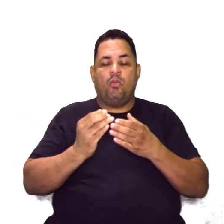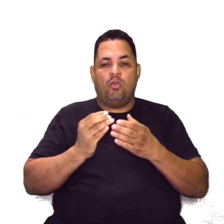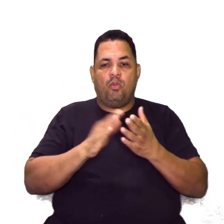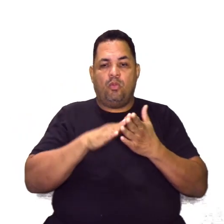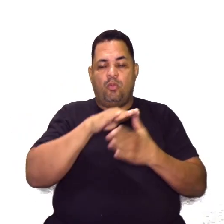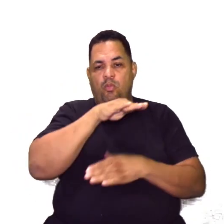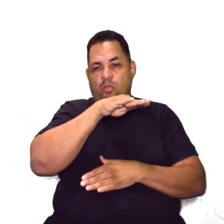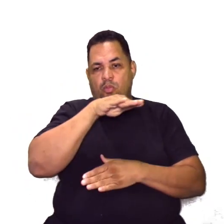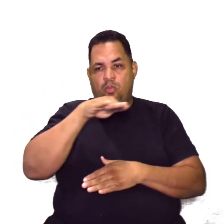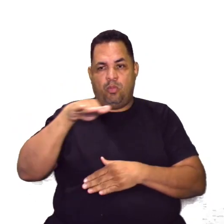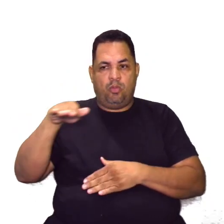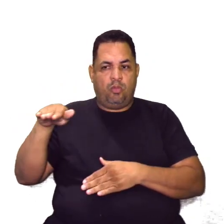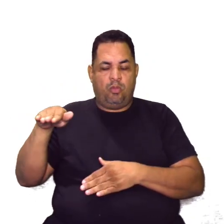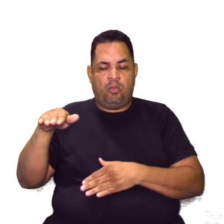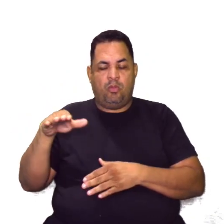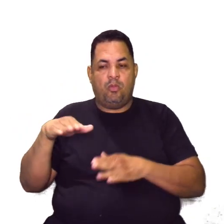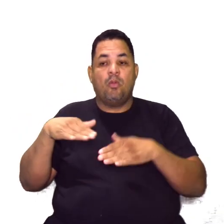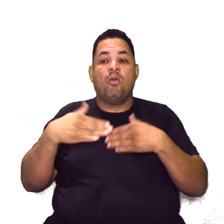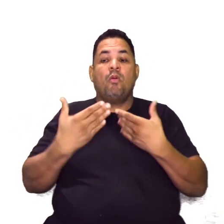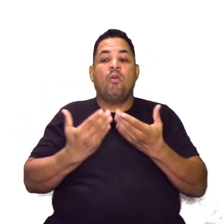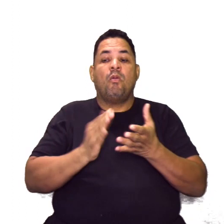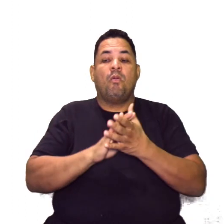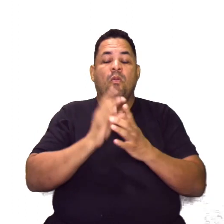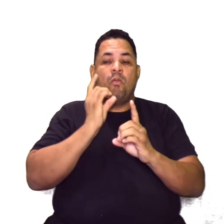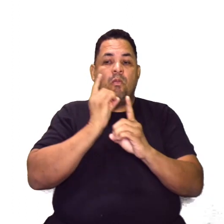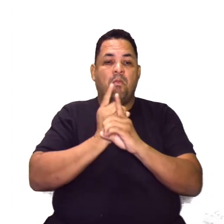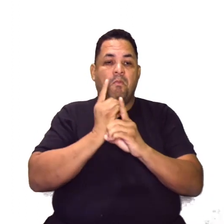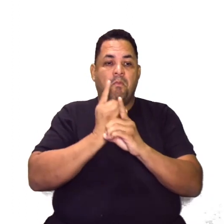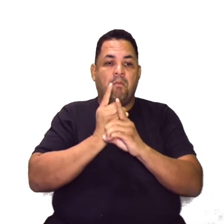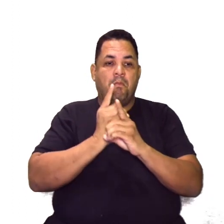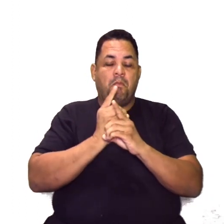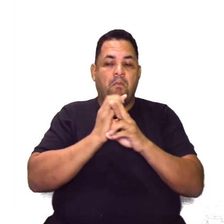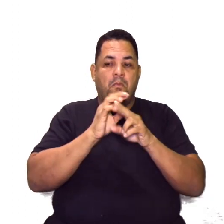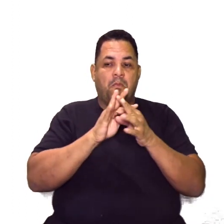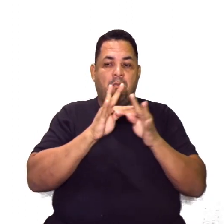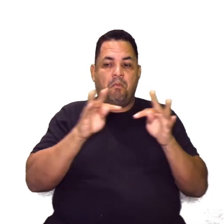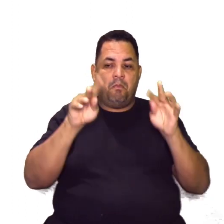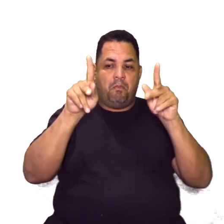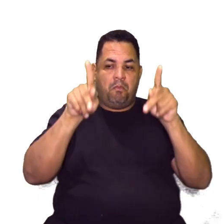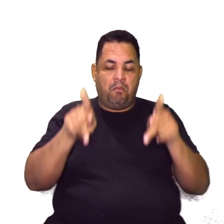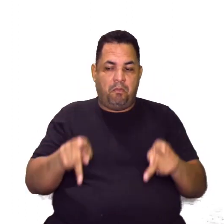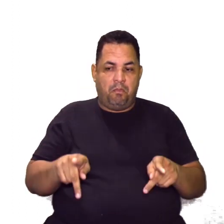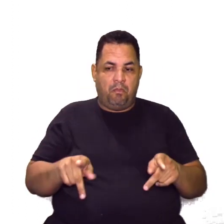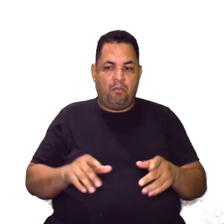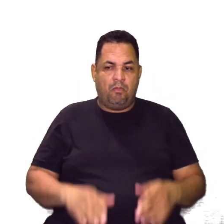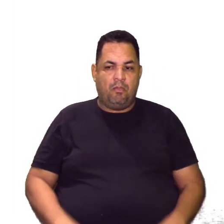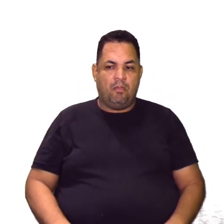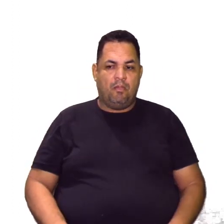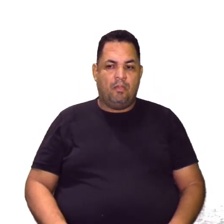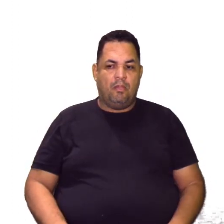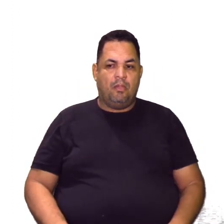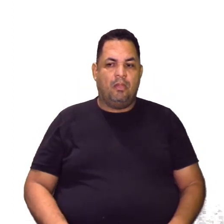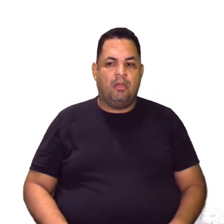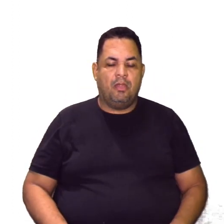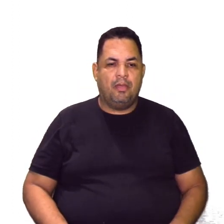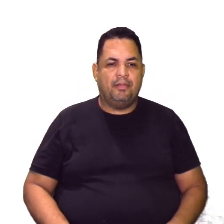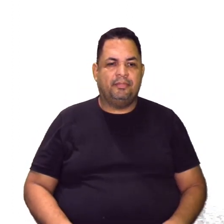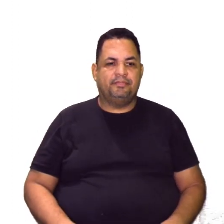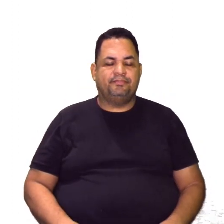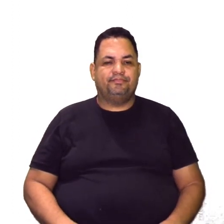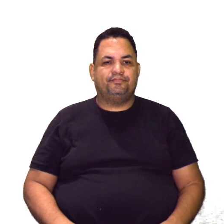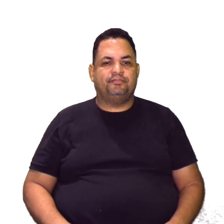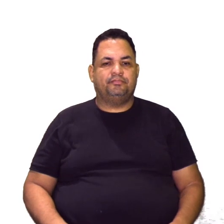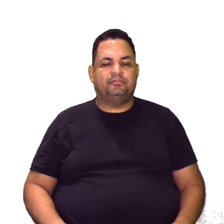família e o período em que se encontra esse elemento químico são,